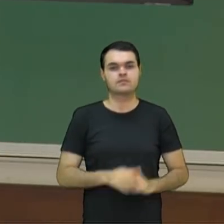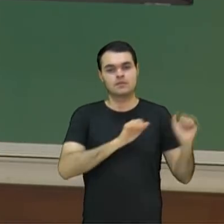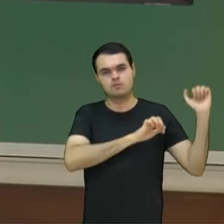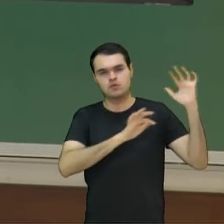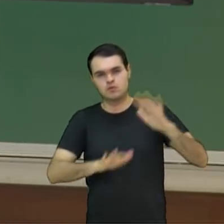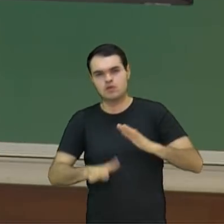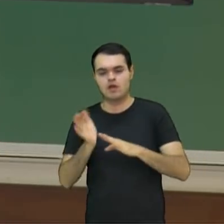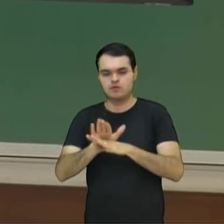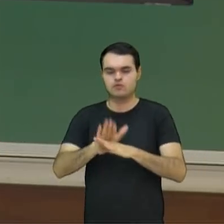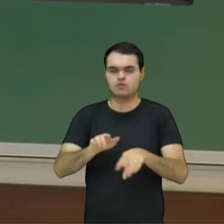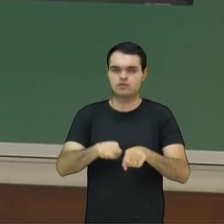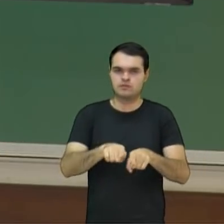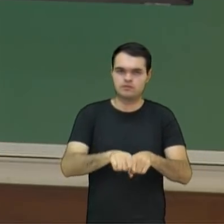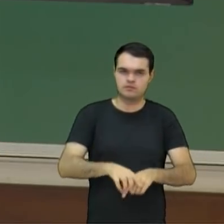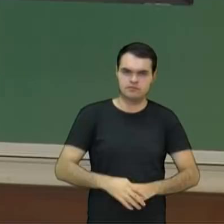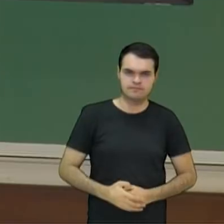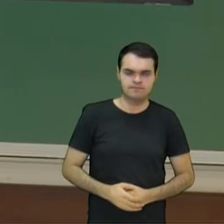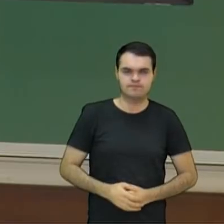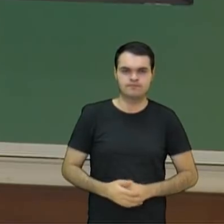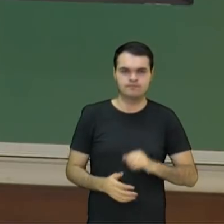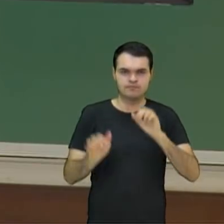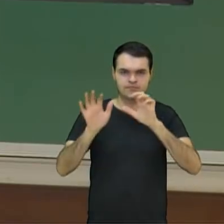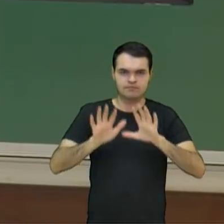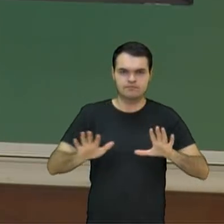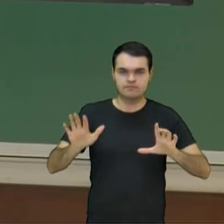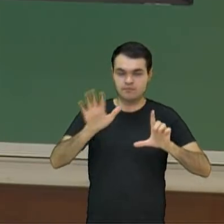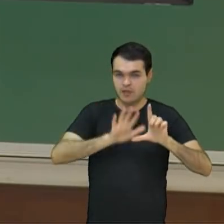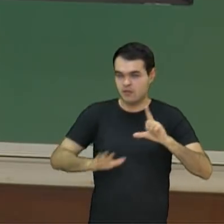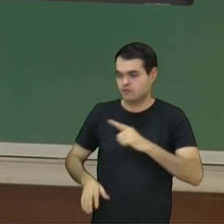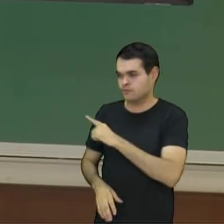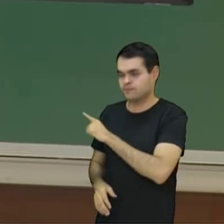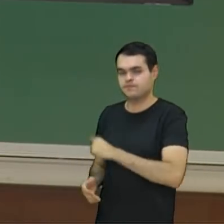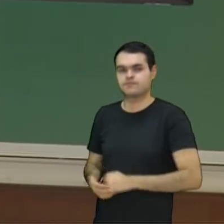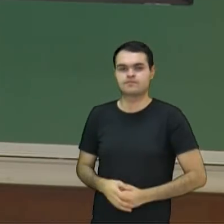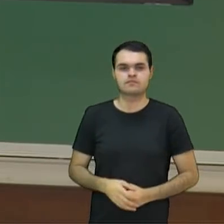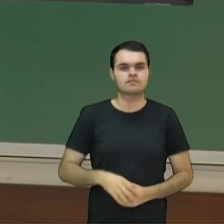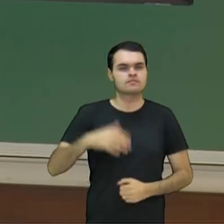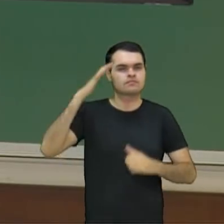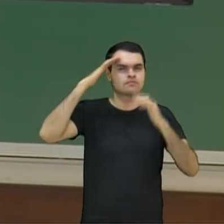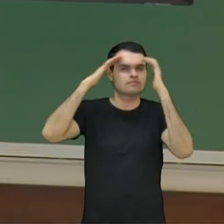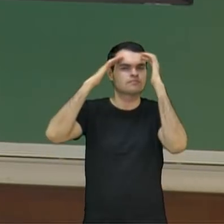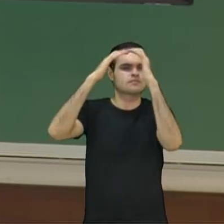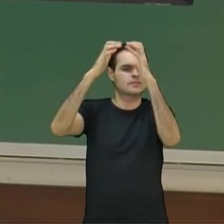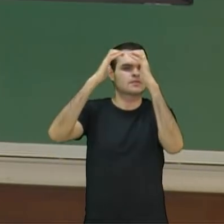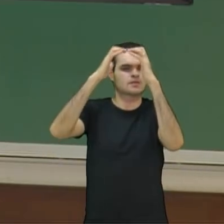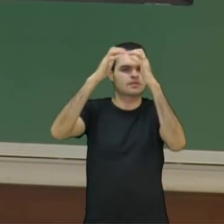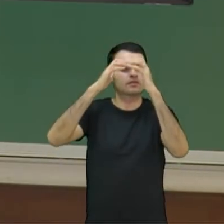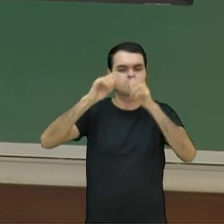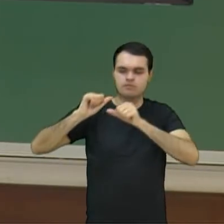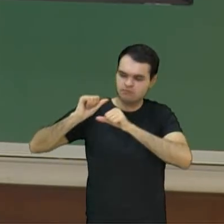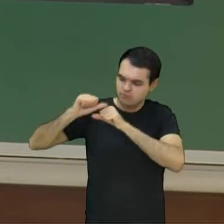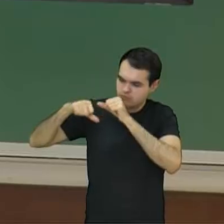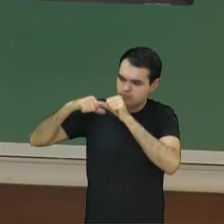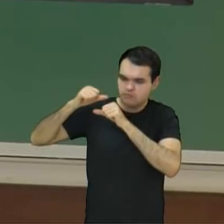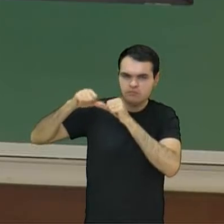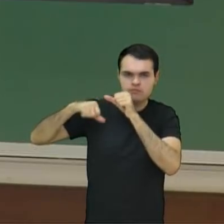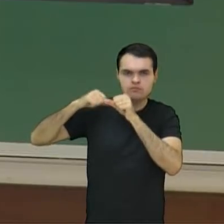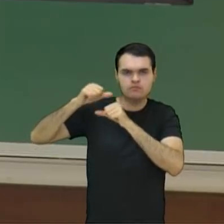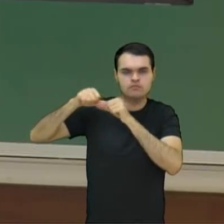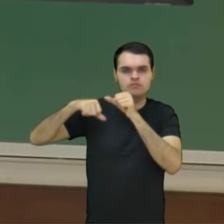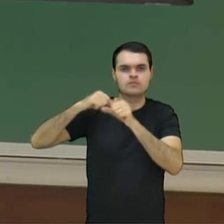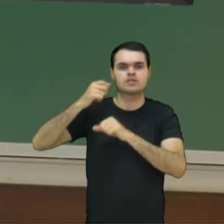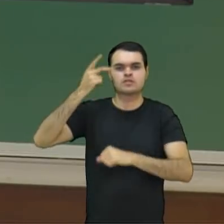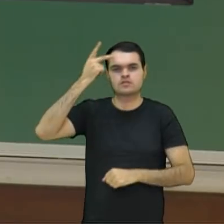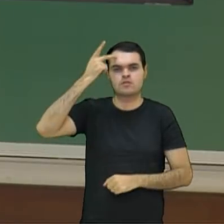uma contribuição em relação a isso. Uma imagem ali para a gente refletir sobre essas mudanças, né, do estado de